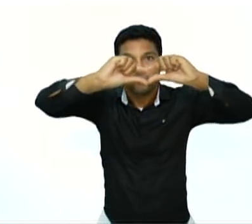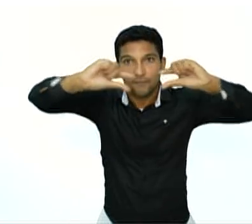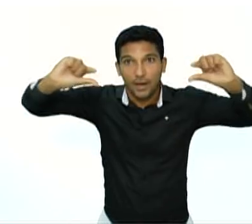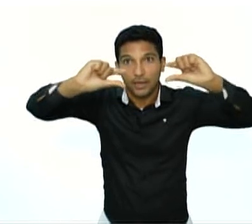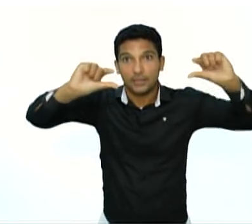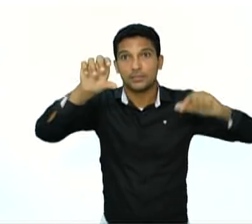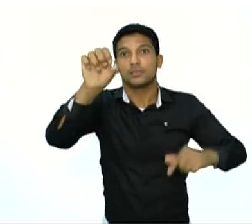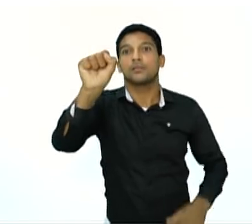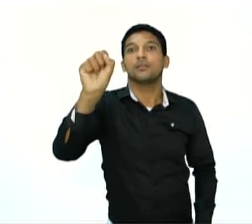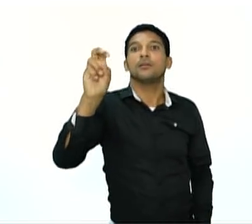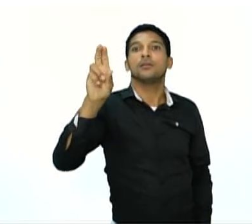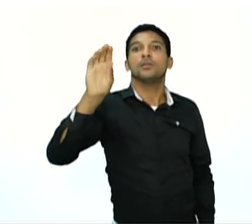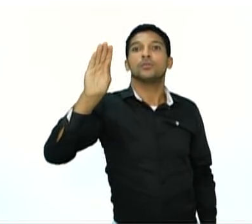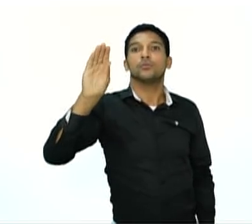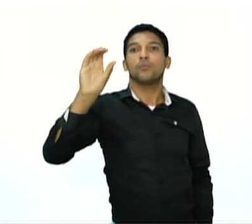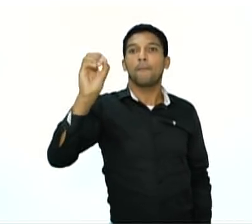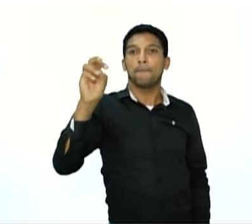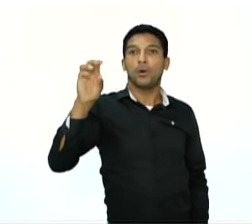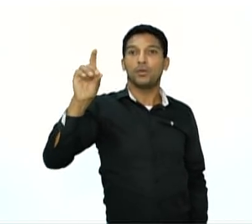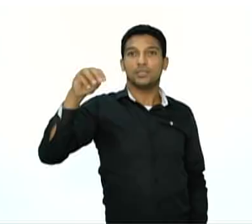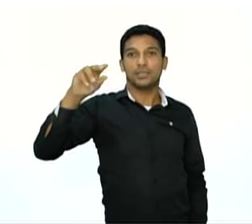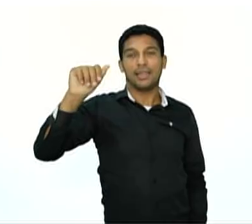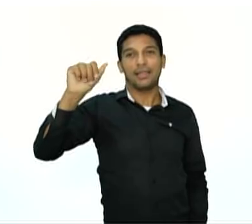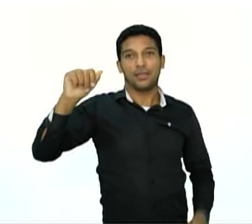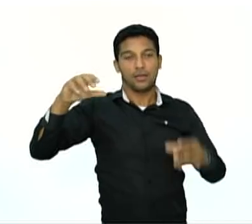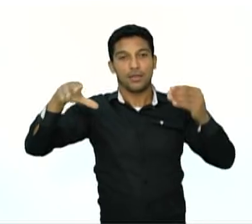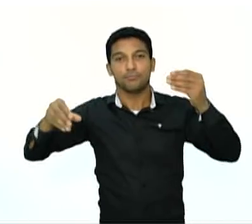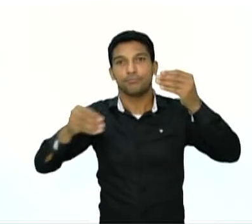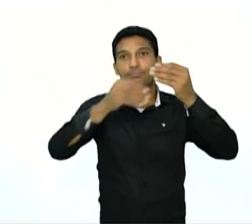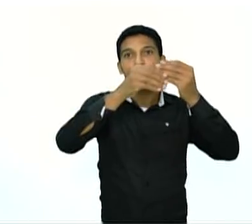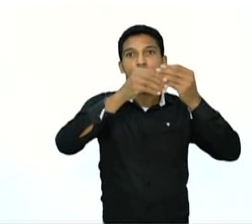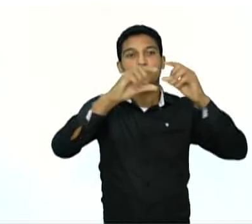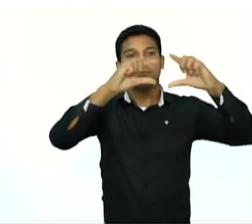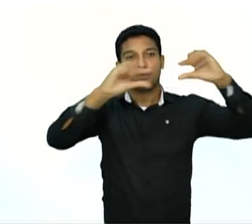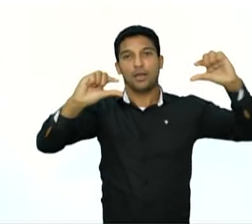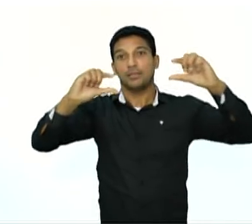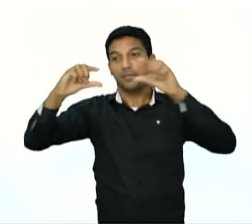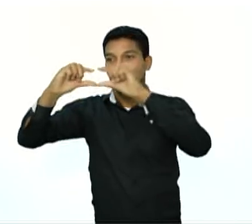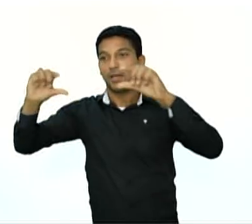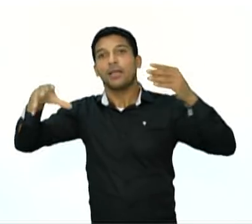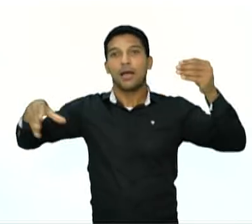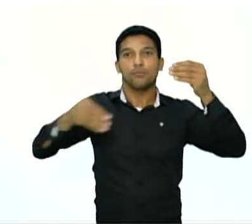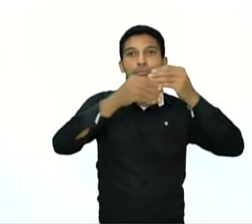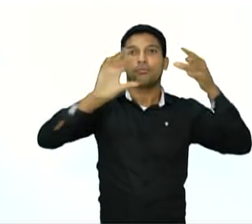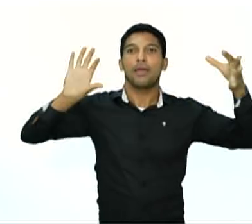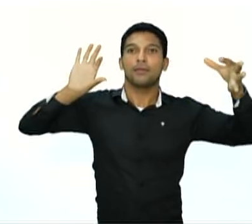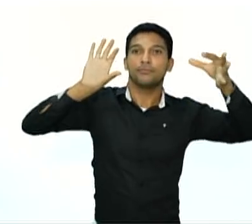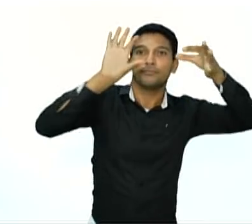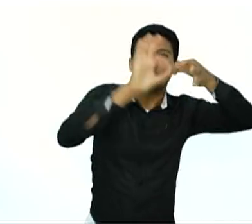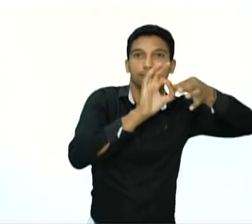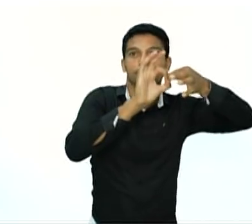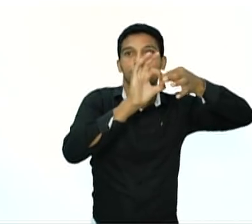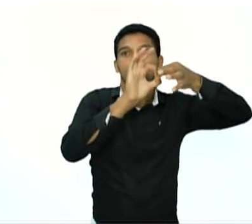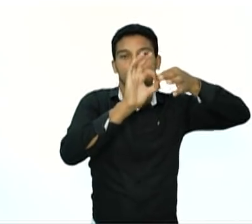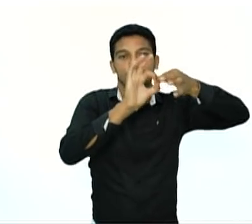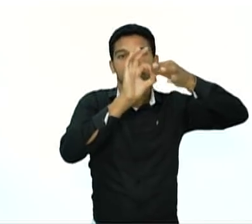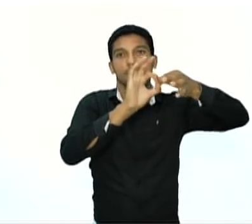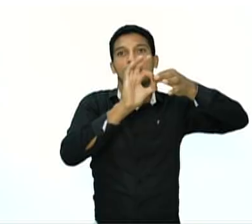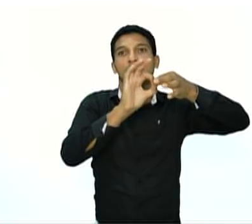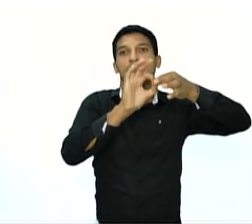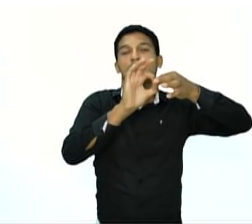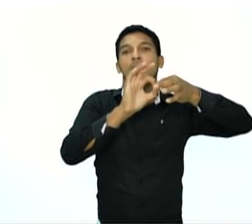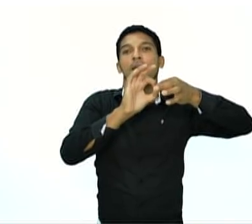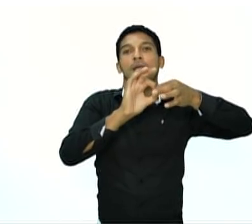é que, neste caso, a segunda oração tem dependência sintática da primeira. Ela não